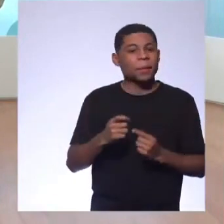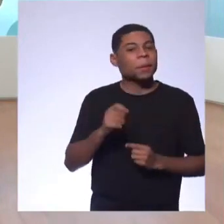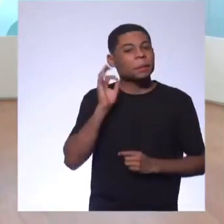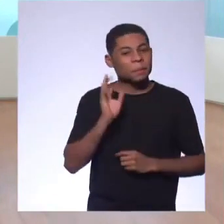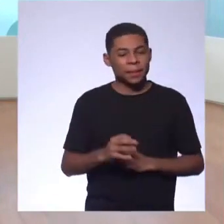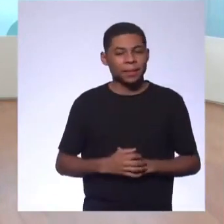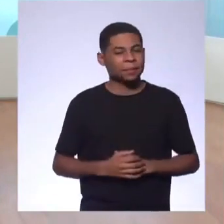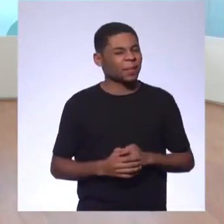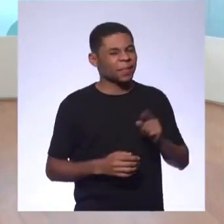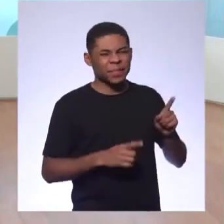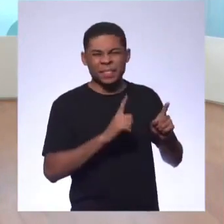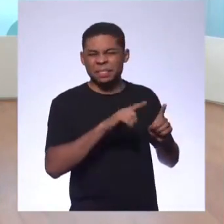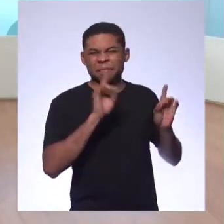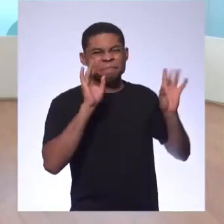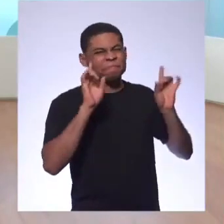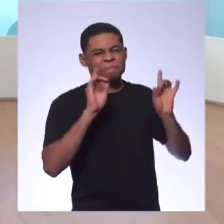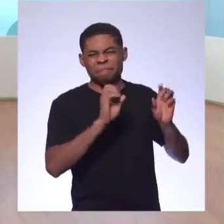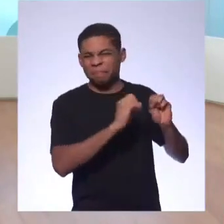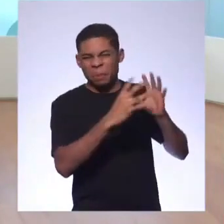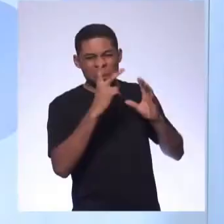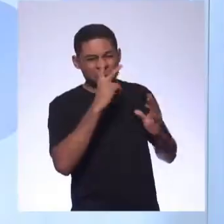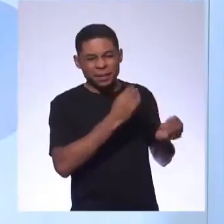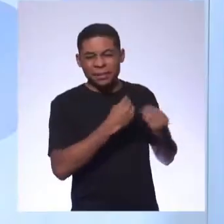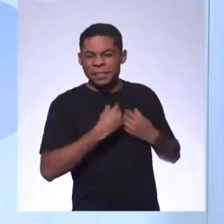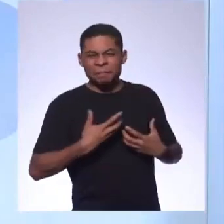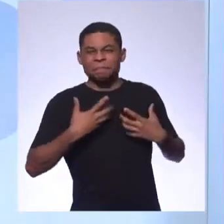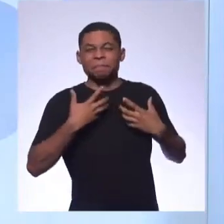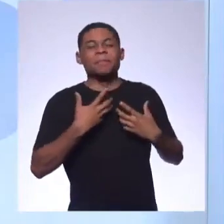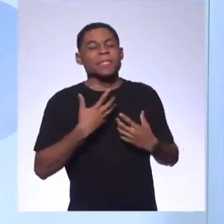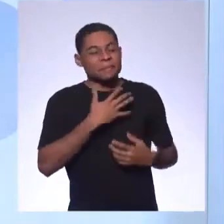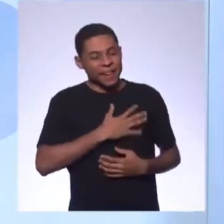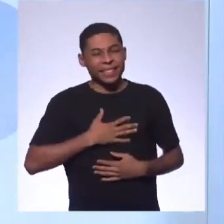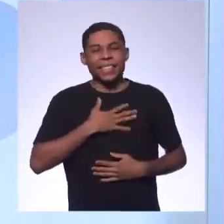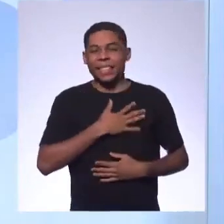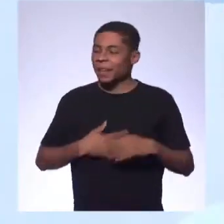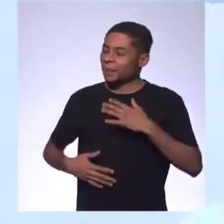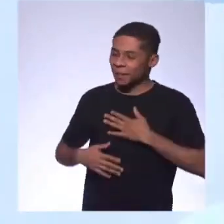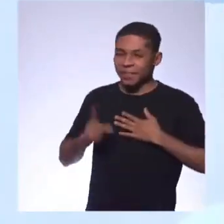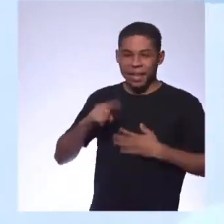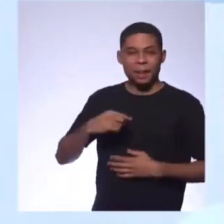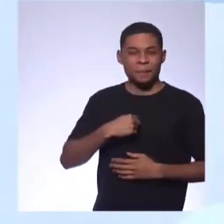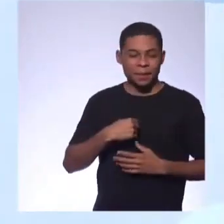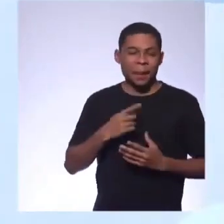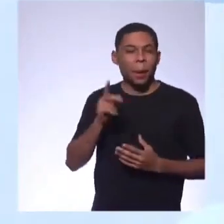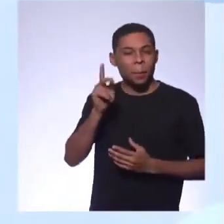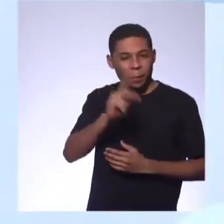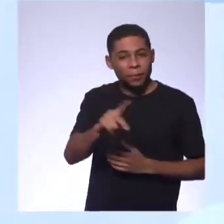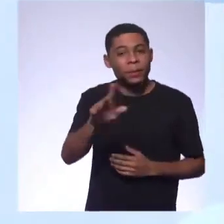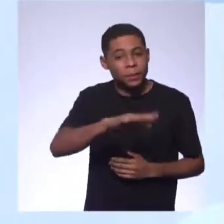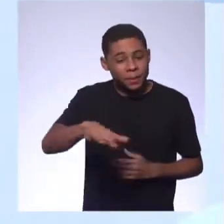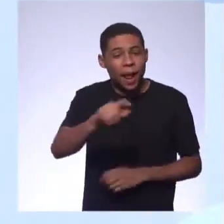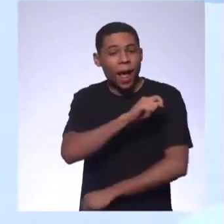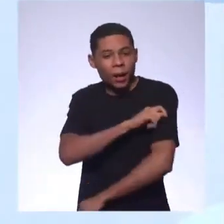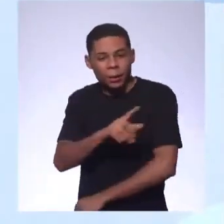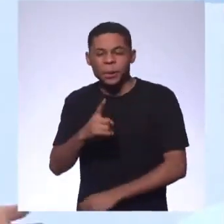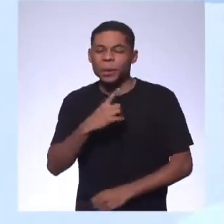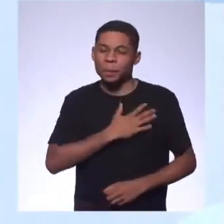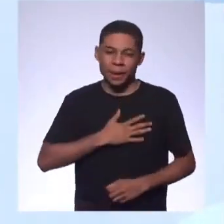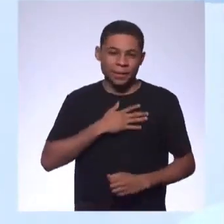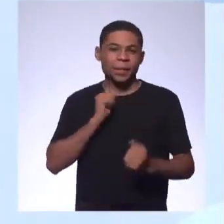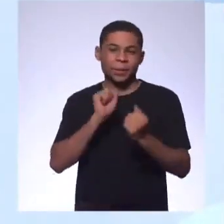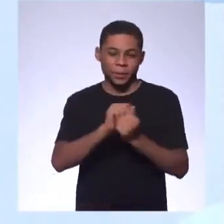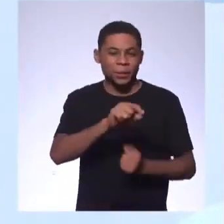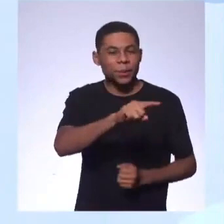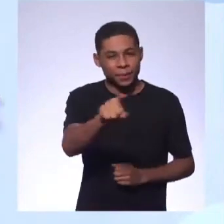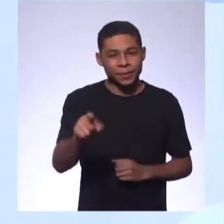tenho que te agradecer. Você é incrível, brilhante, inspiradora. Foi um prazer. O prazer foi todo meu, professores, alunos. É um prazer estar